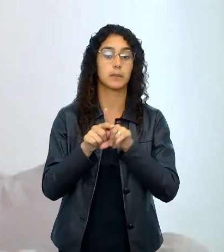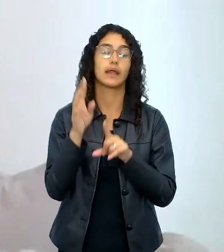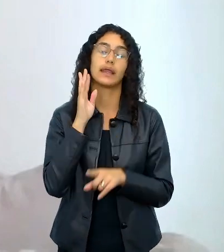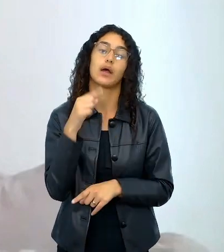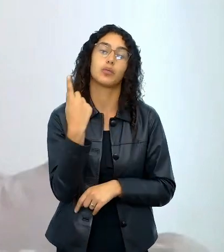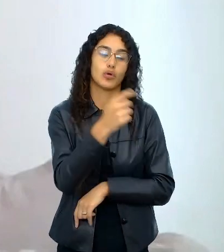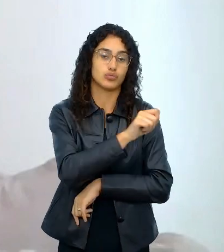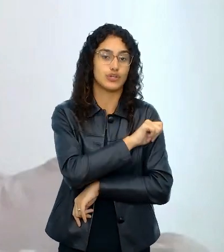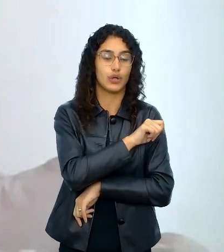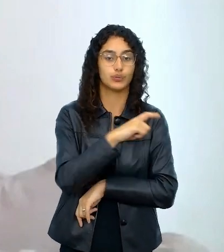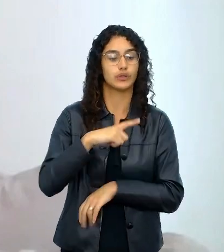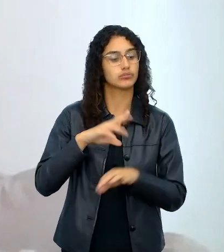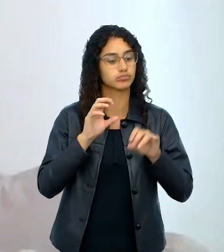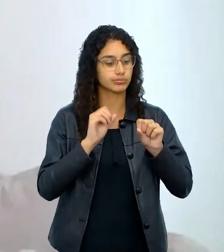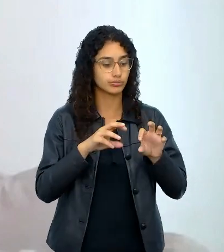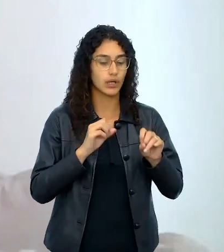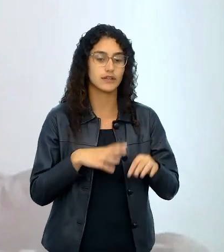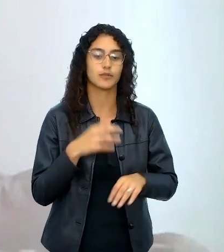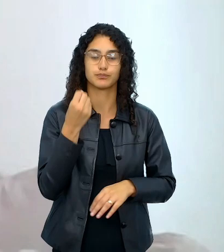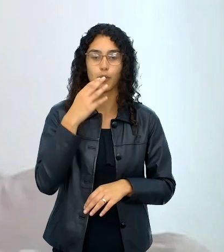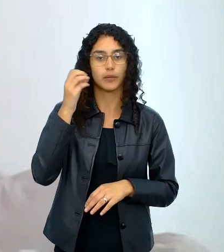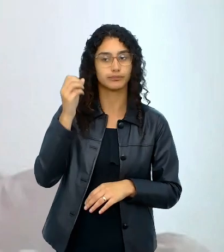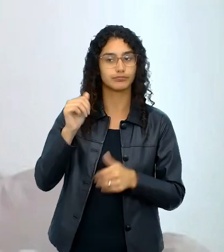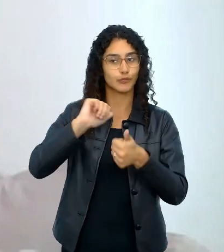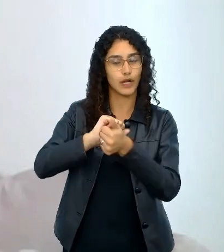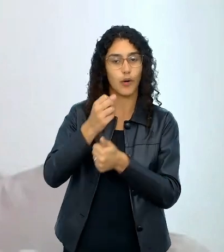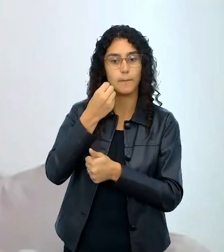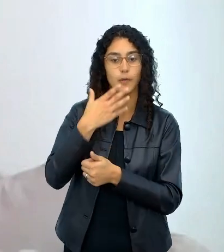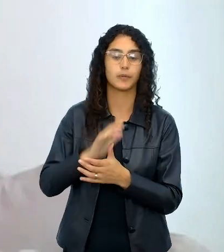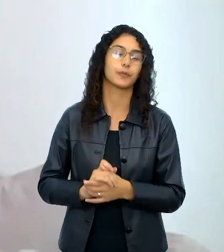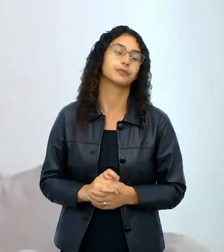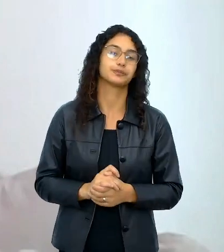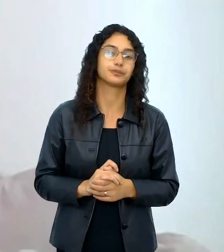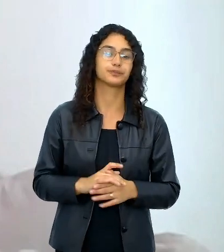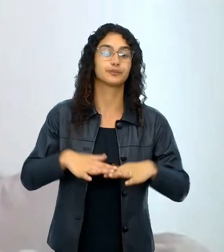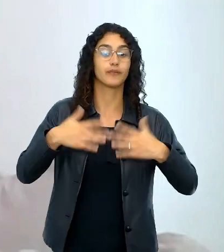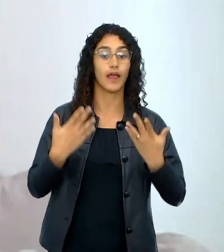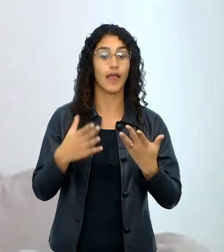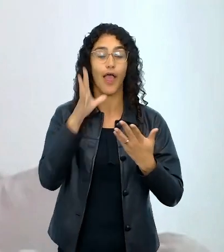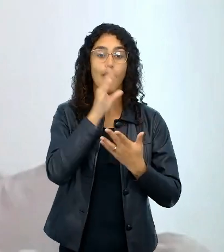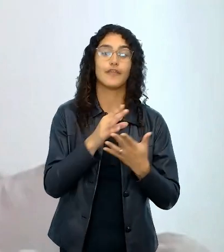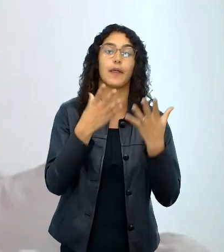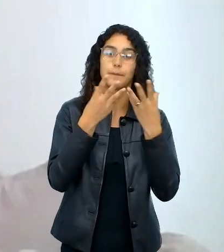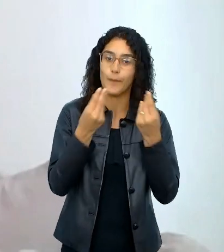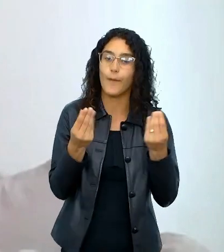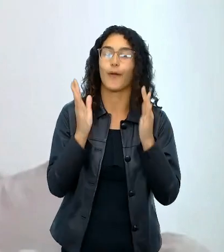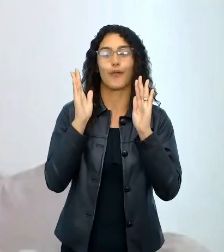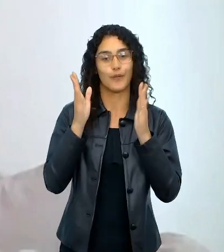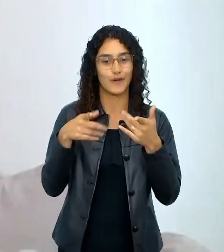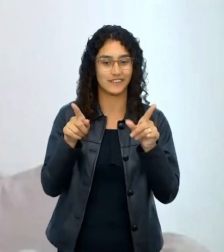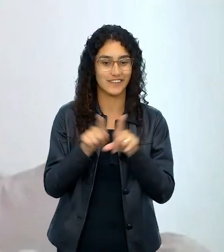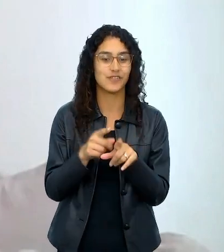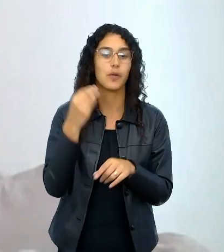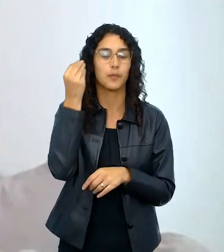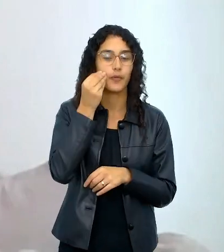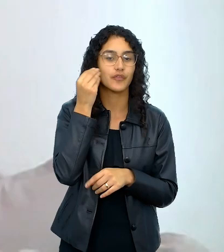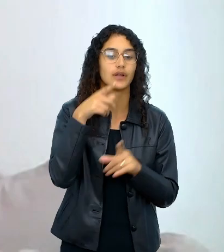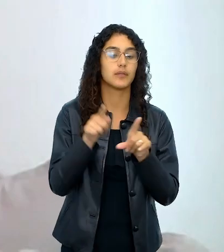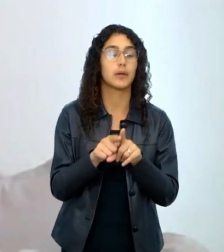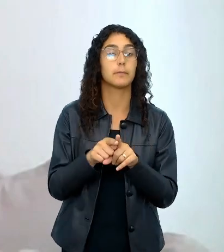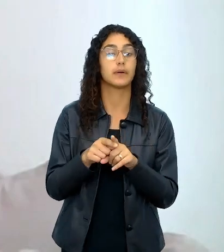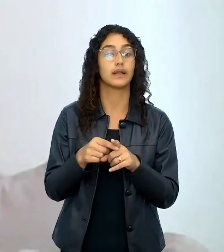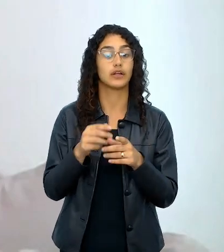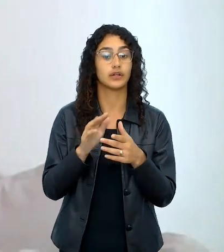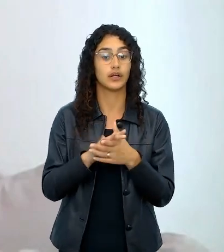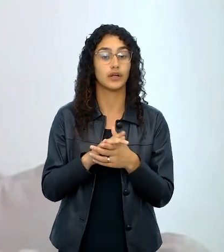nossos estudantes ter uma educação de maior qualidade. Gente, falei bastante também hoje, aproveito para me